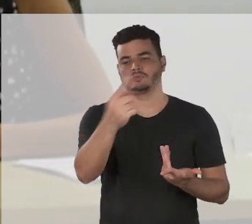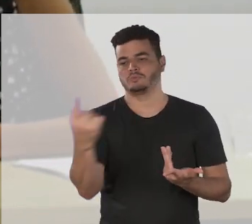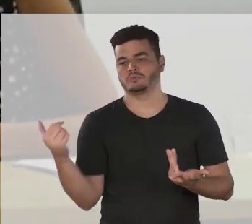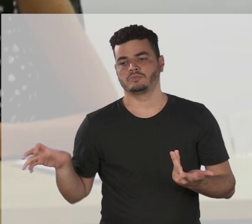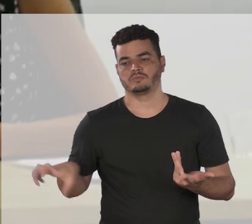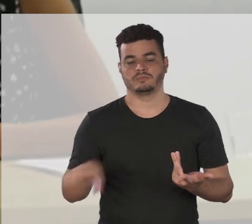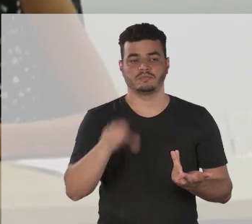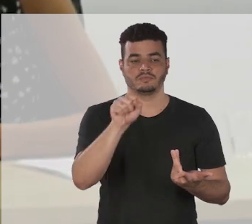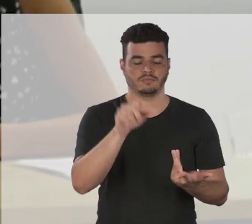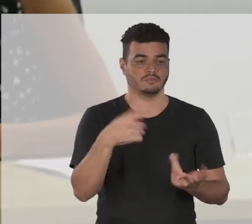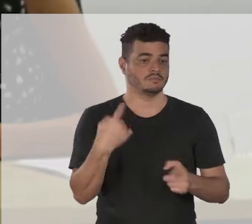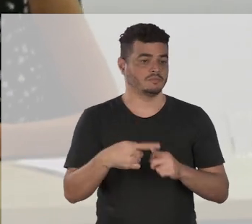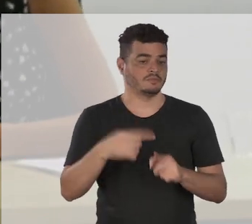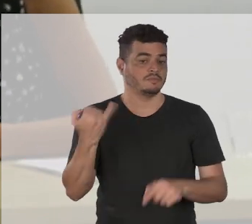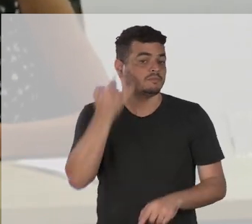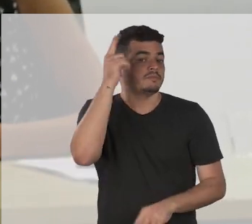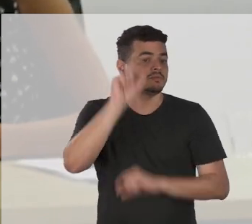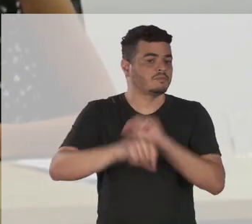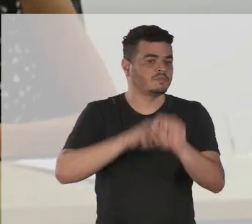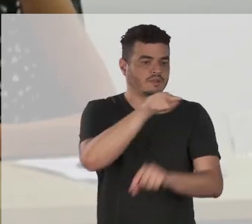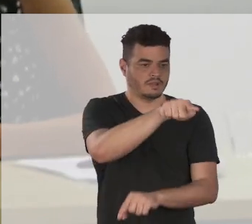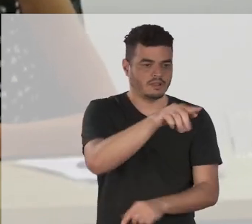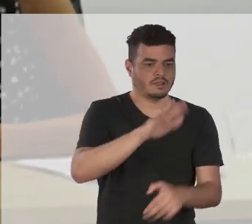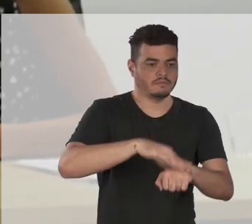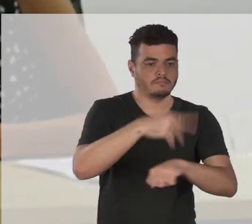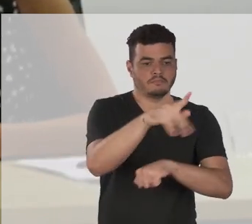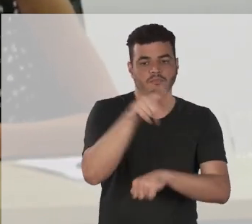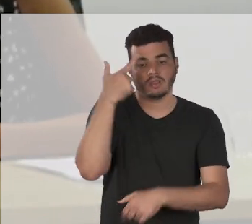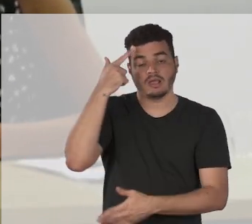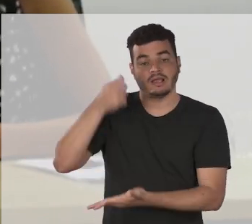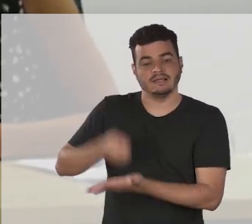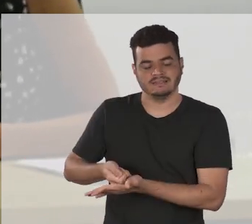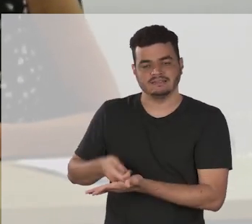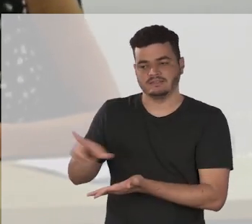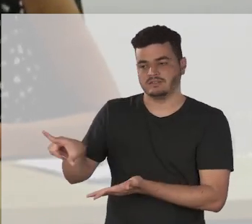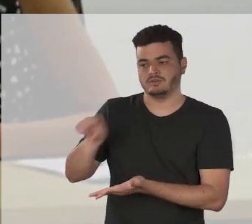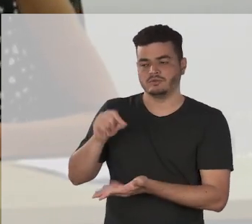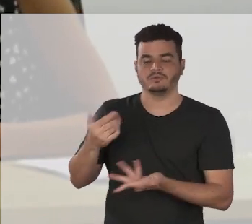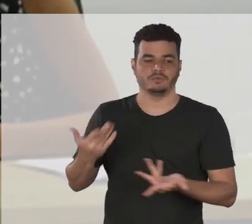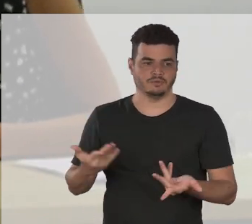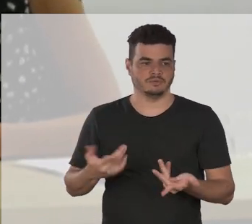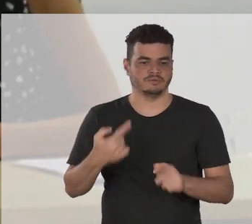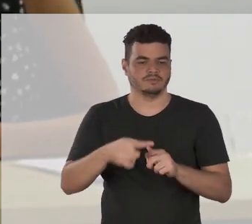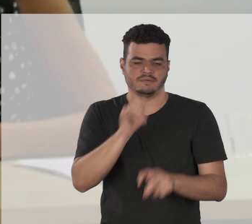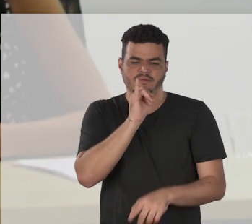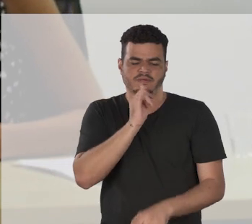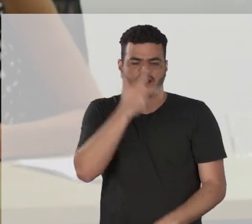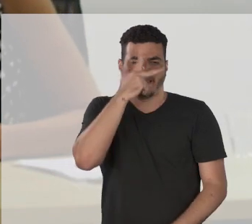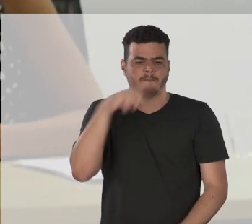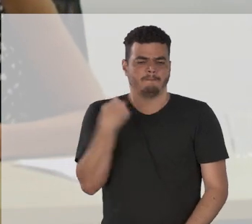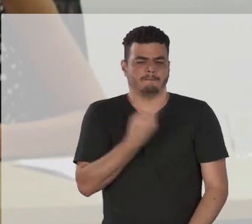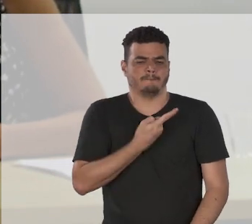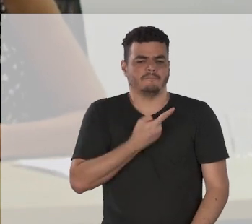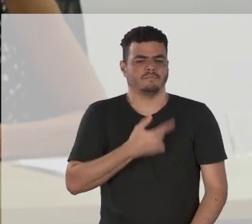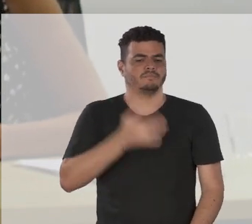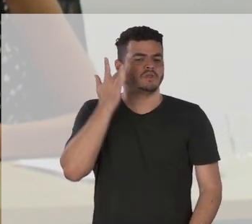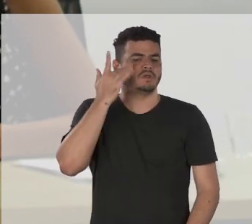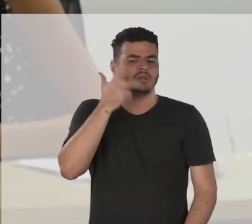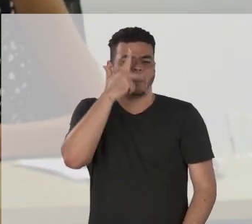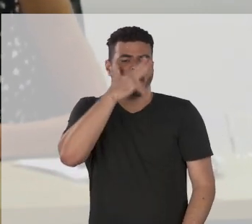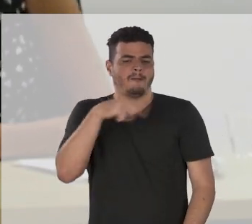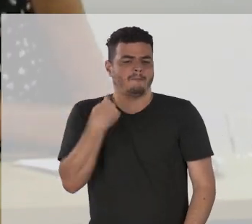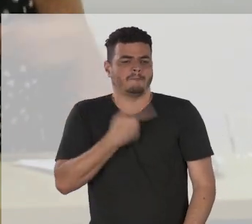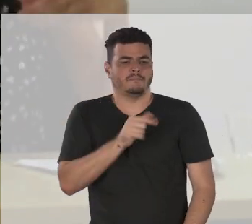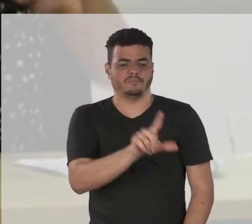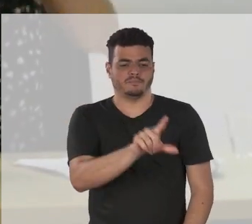possibilidade de escolher, porque senão como é que sempre os adultos, né, nessa questão muito egocêntrica,